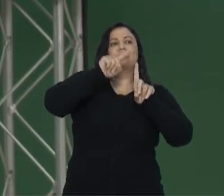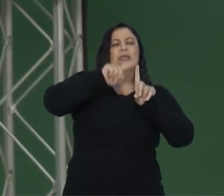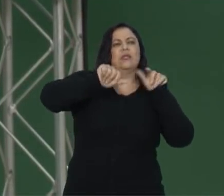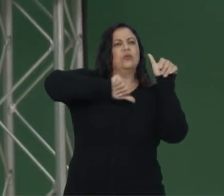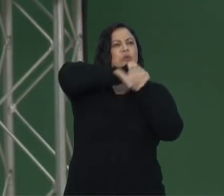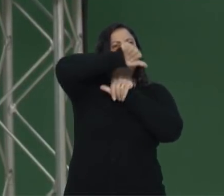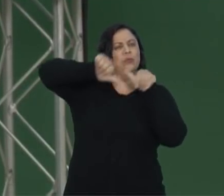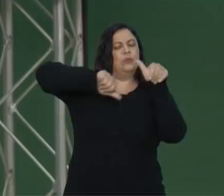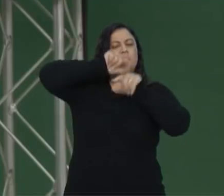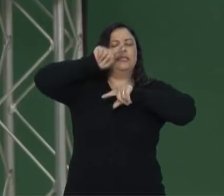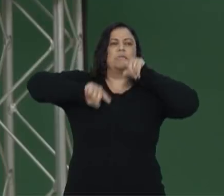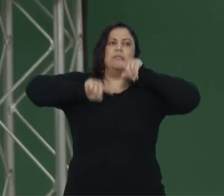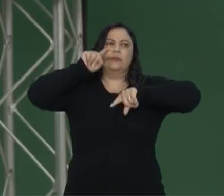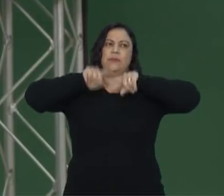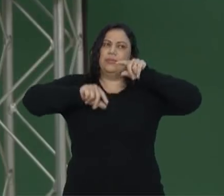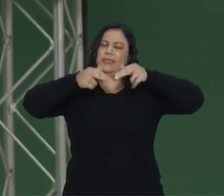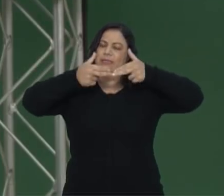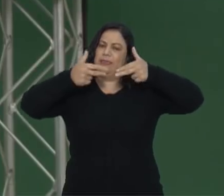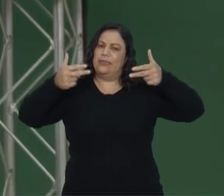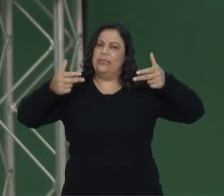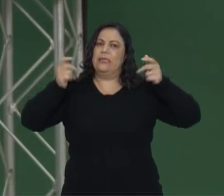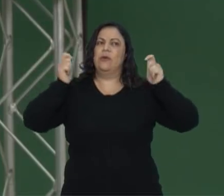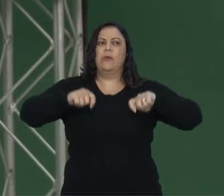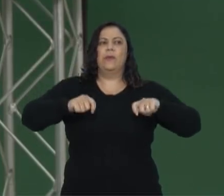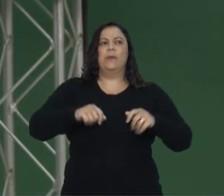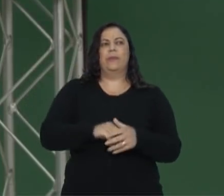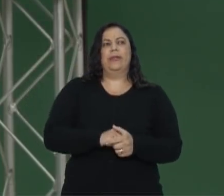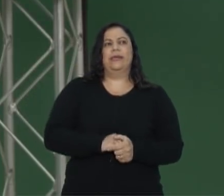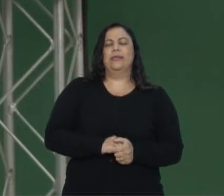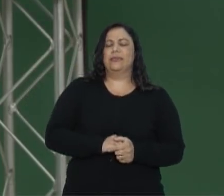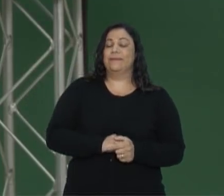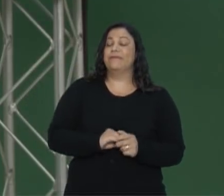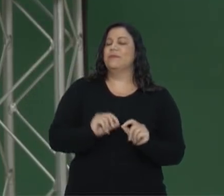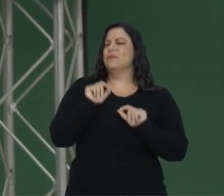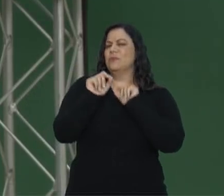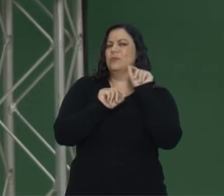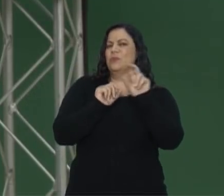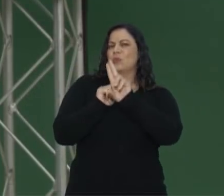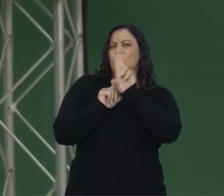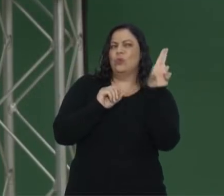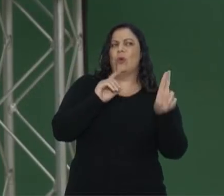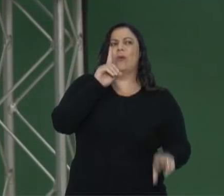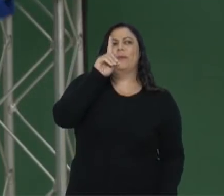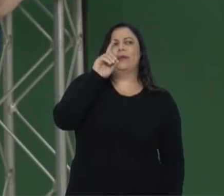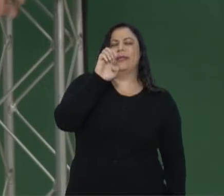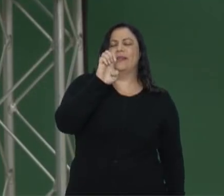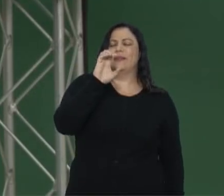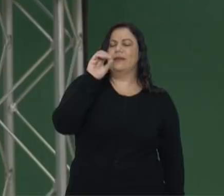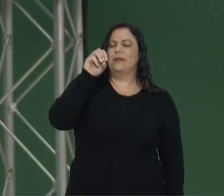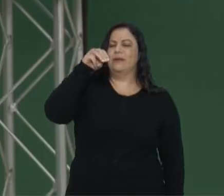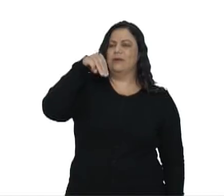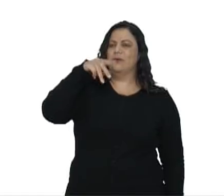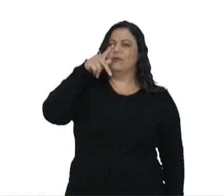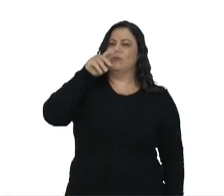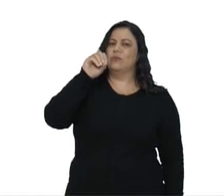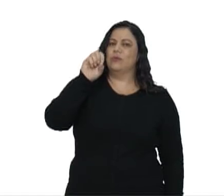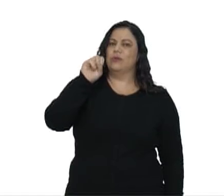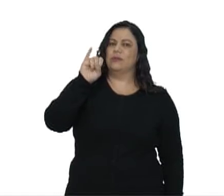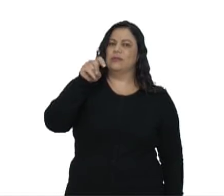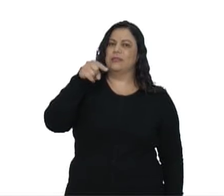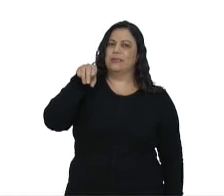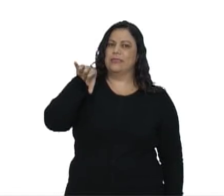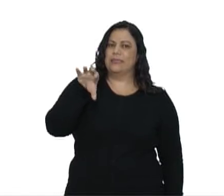de um material orgânico para inorgânico nós chamamos de decomposição. Percebam as